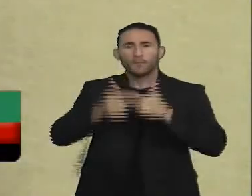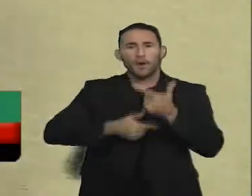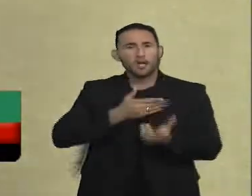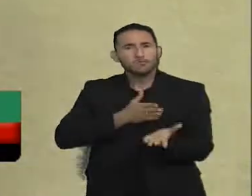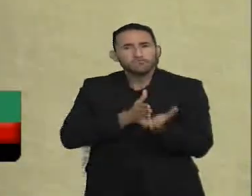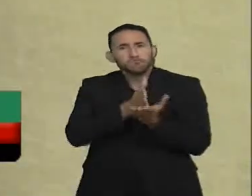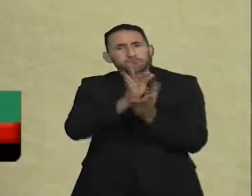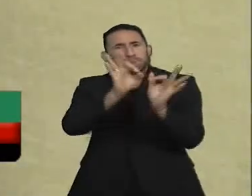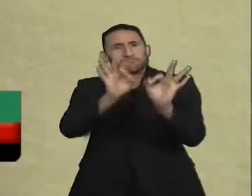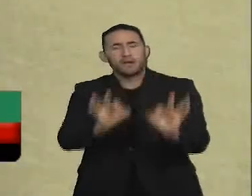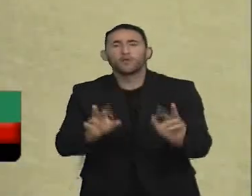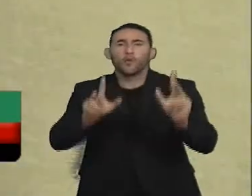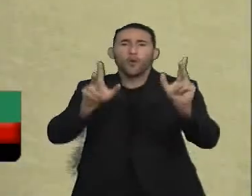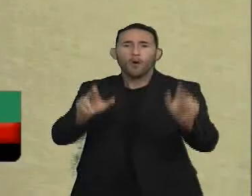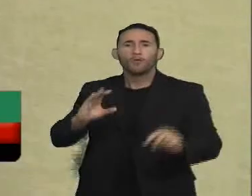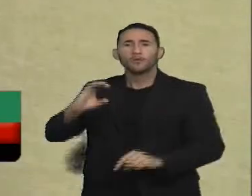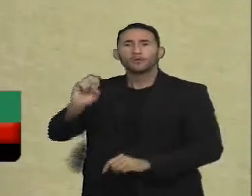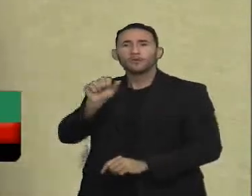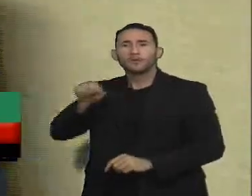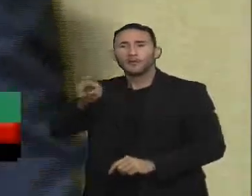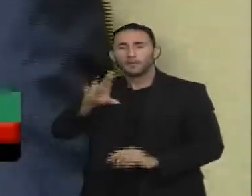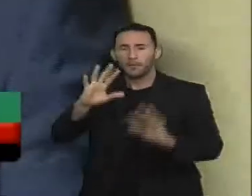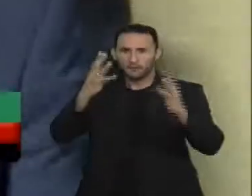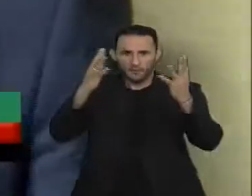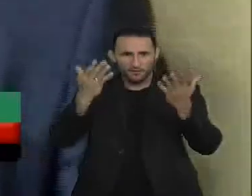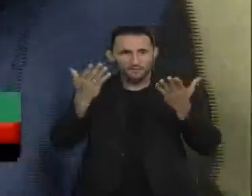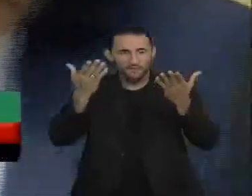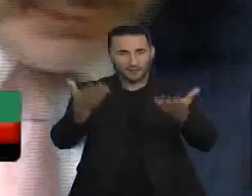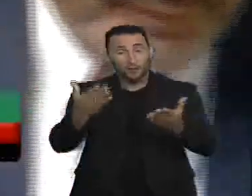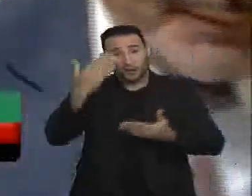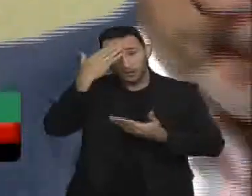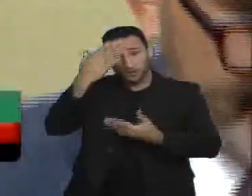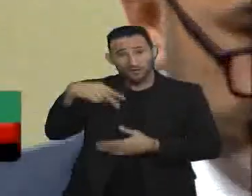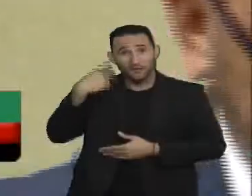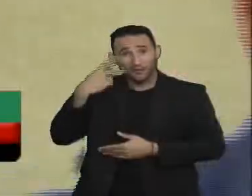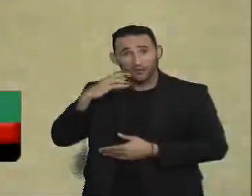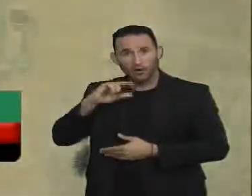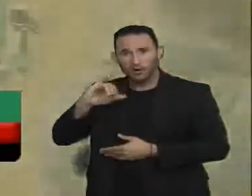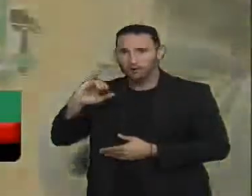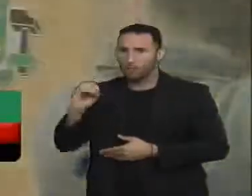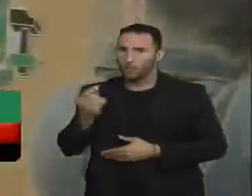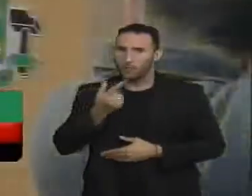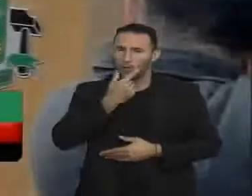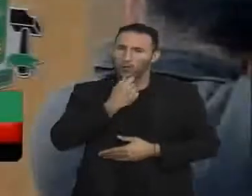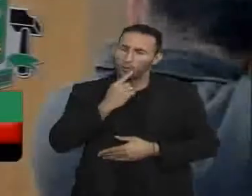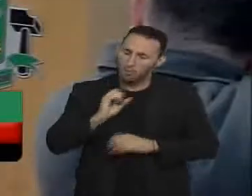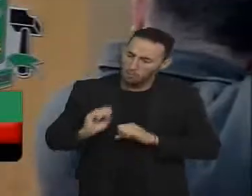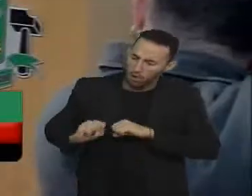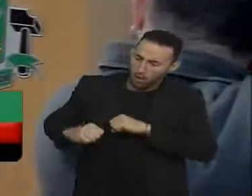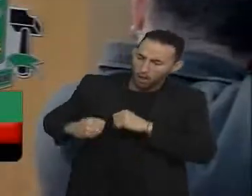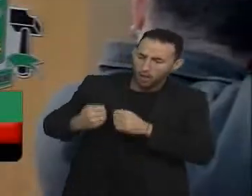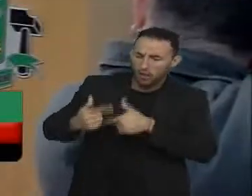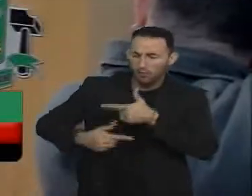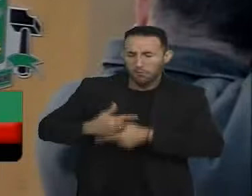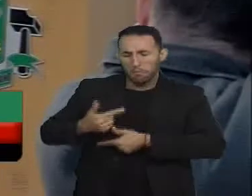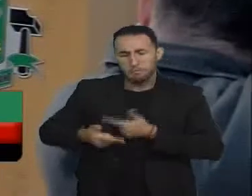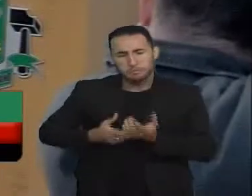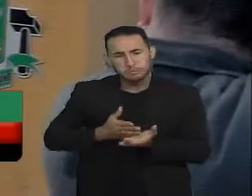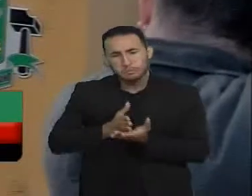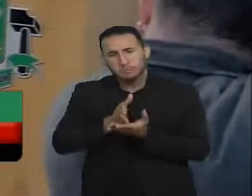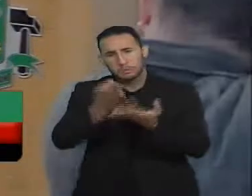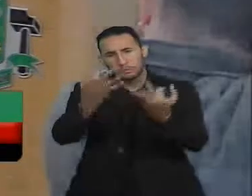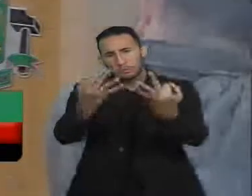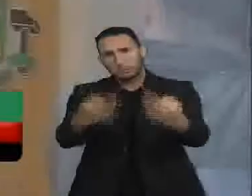César. Parabéns a você e toda a sua equipe. Obrigado, vereador Carmona. E também, Carmona é um cara muito empenhado também nos seus trabalhos aí,